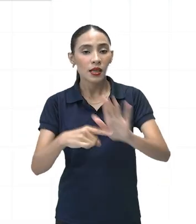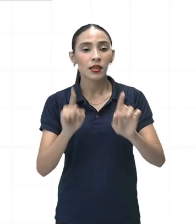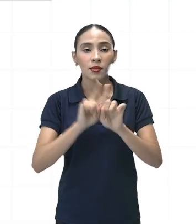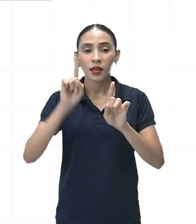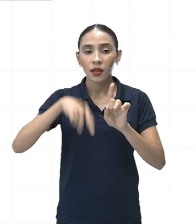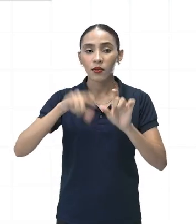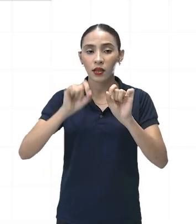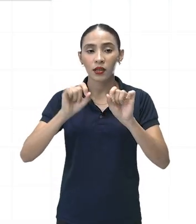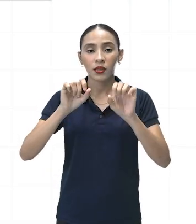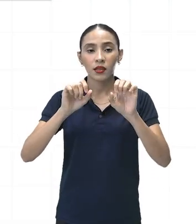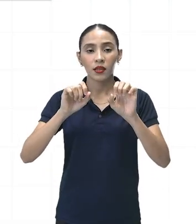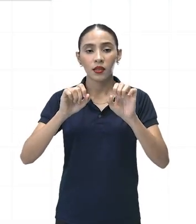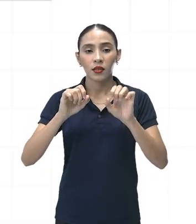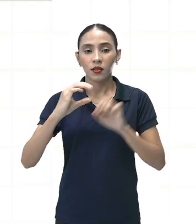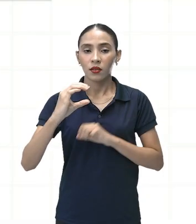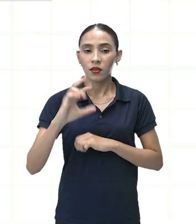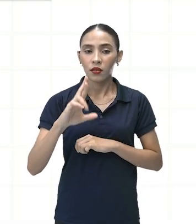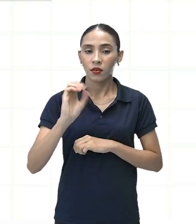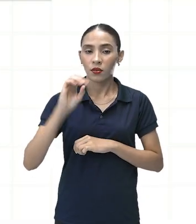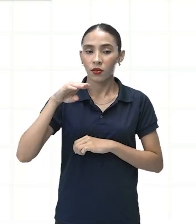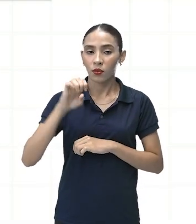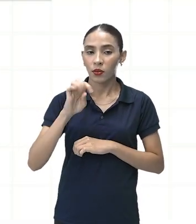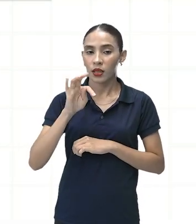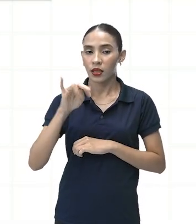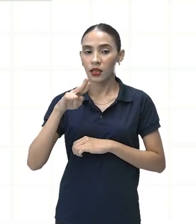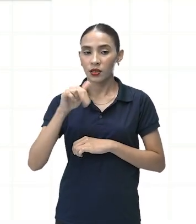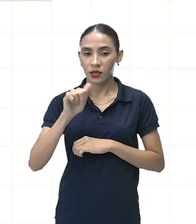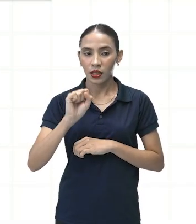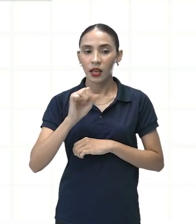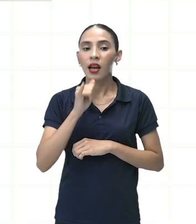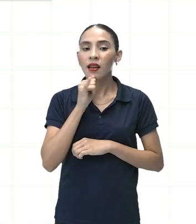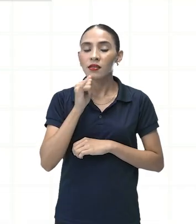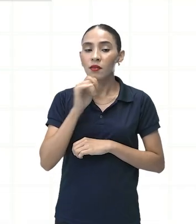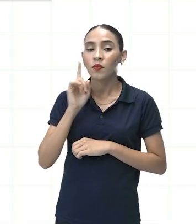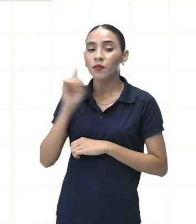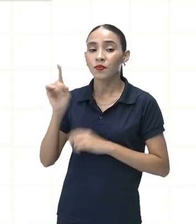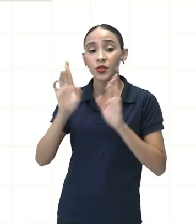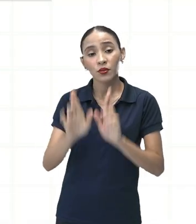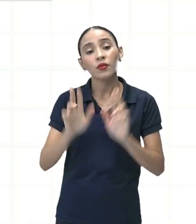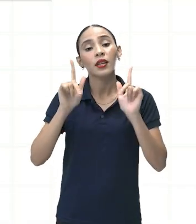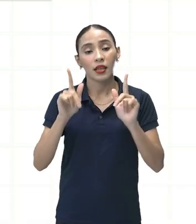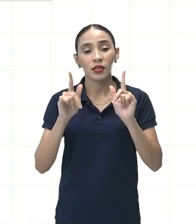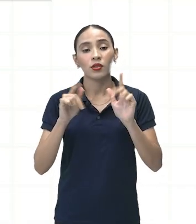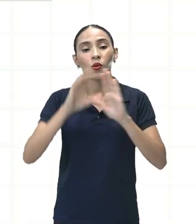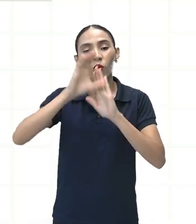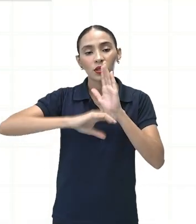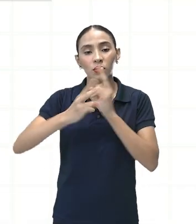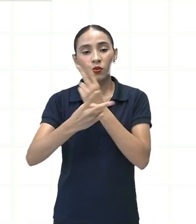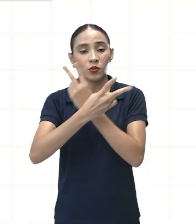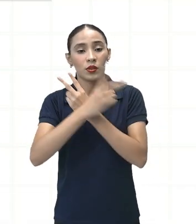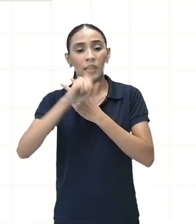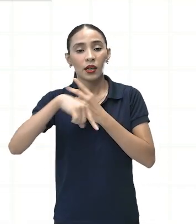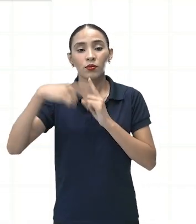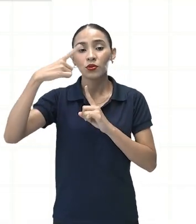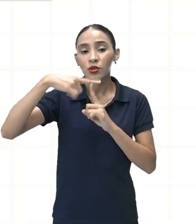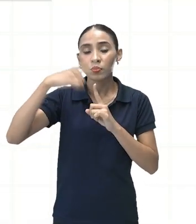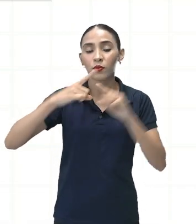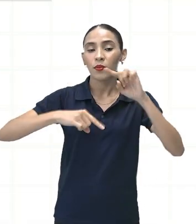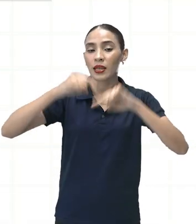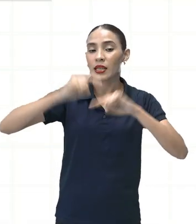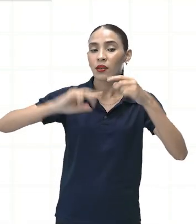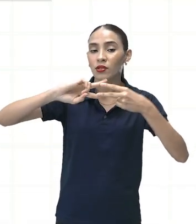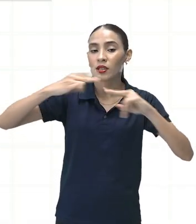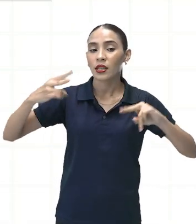Uma outra forma de ele se apresentar seria na forma de cromatina. A cromatina, ao invés do cromossomo,